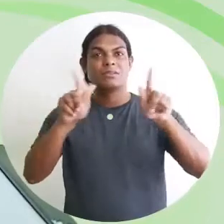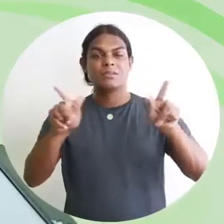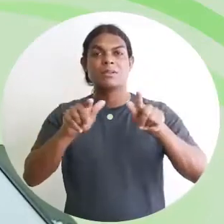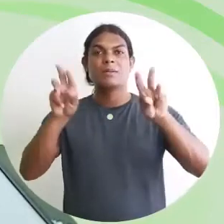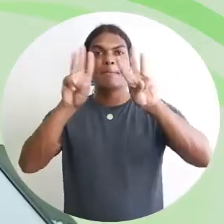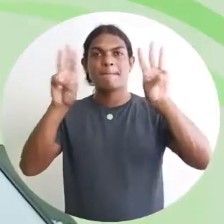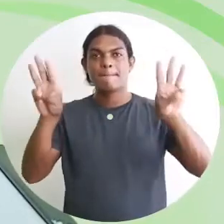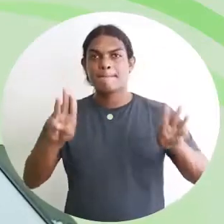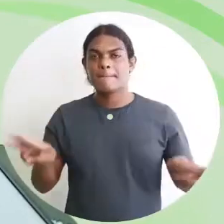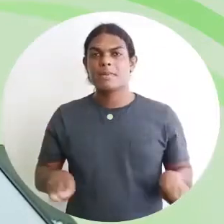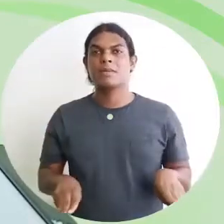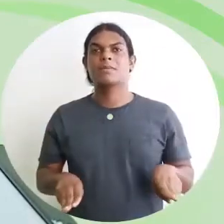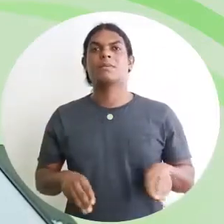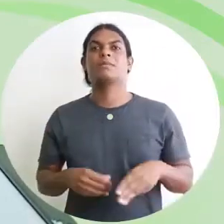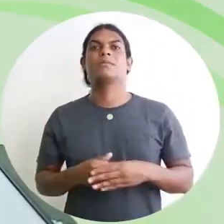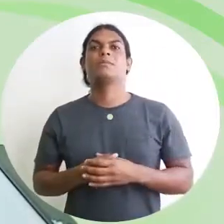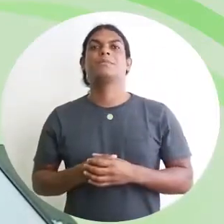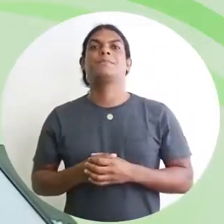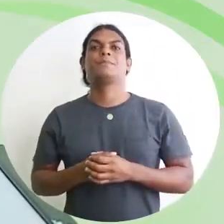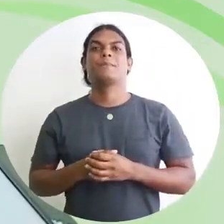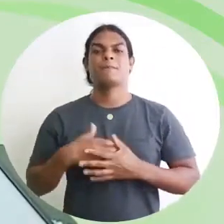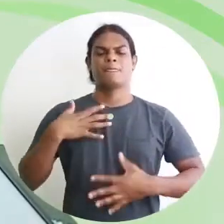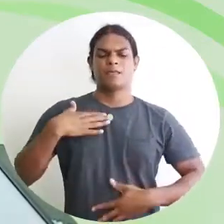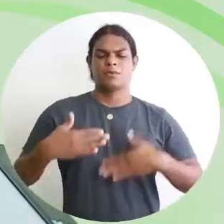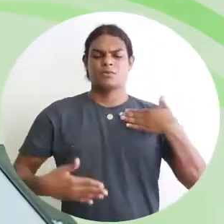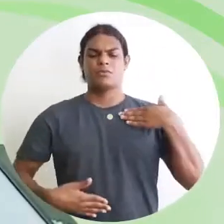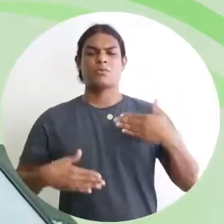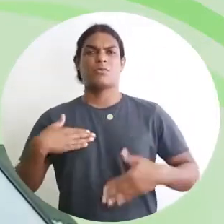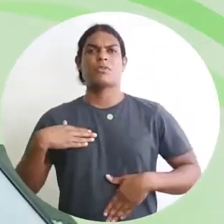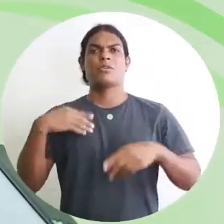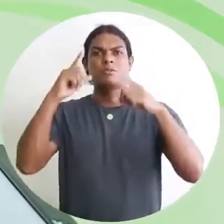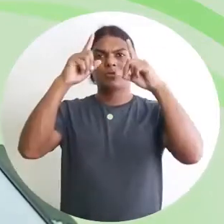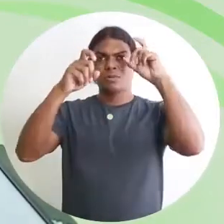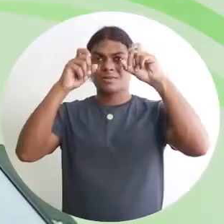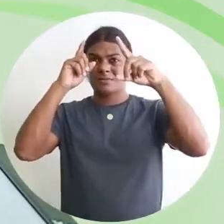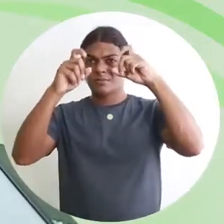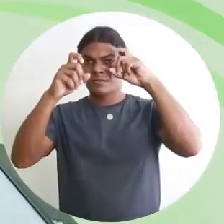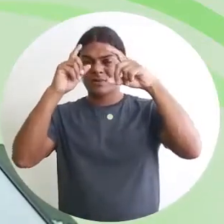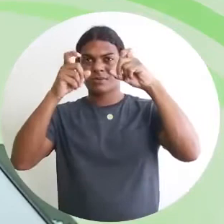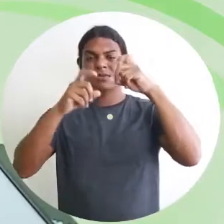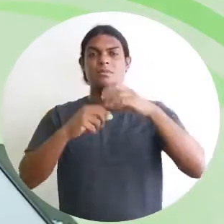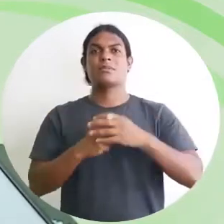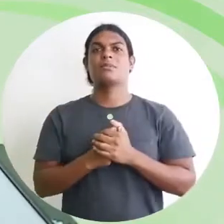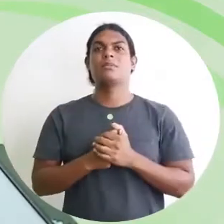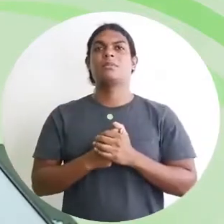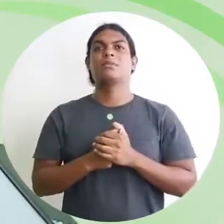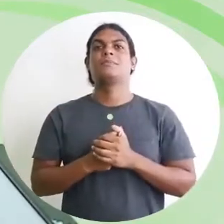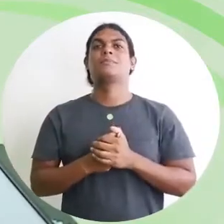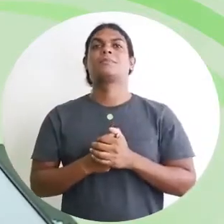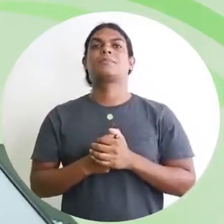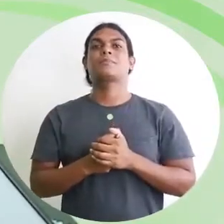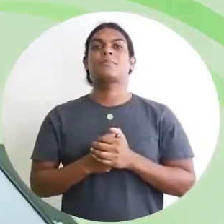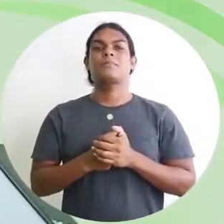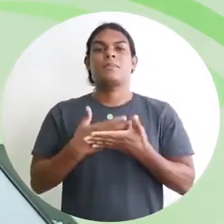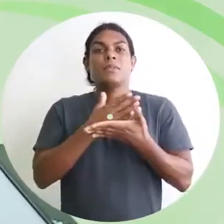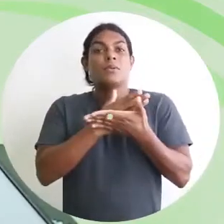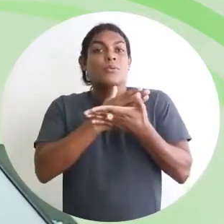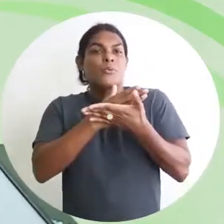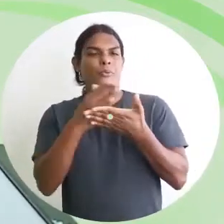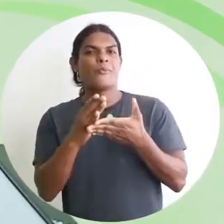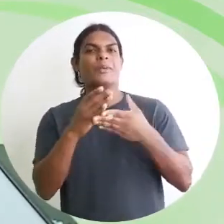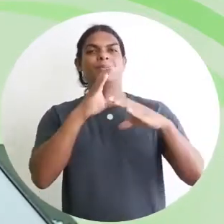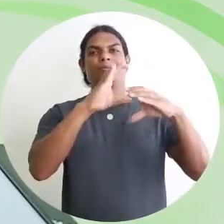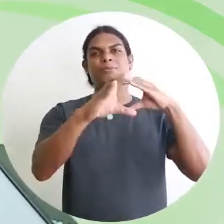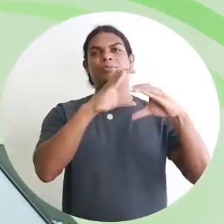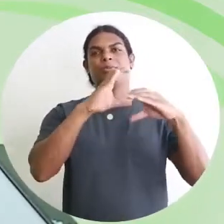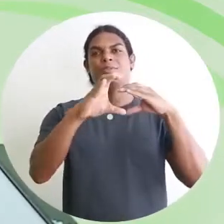gestos, expressão facial, linguagem corporal, né? E a partir daí a gente começa a se comunicar